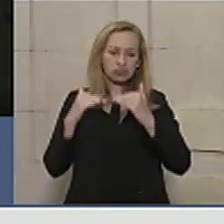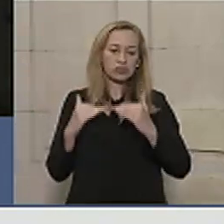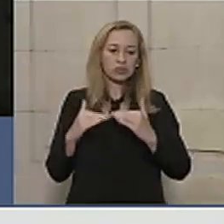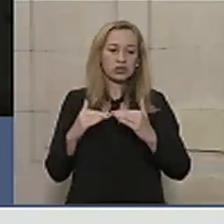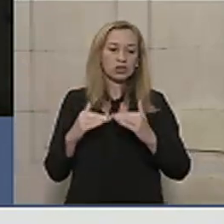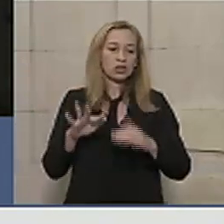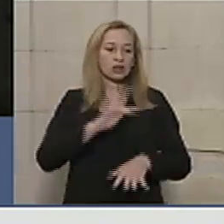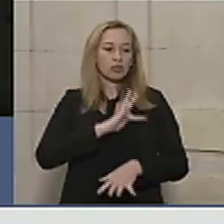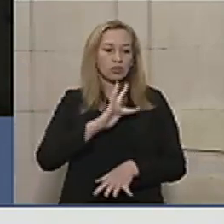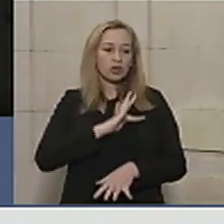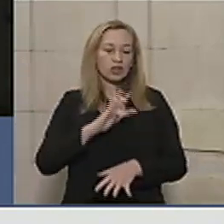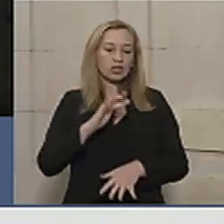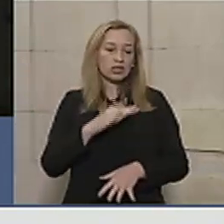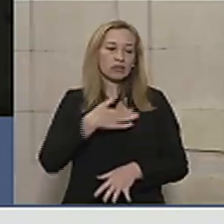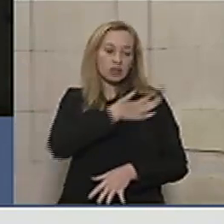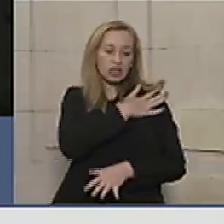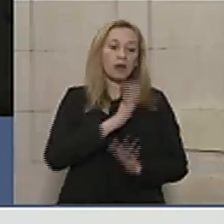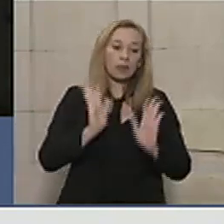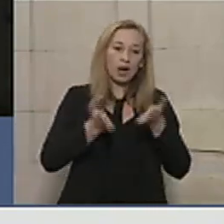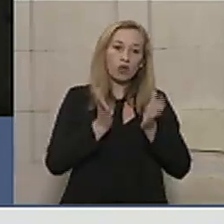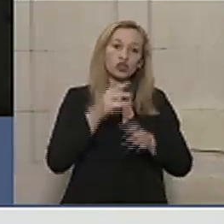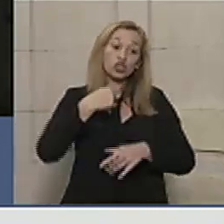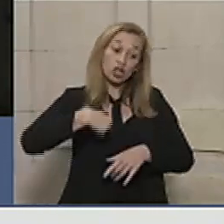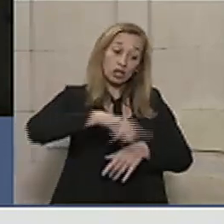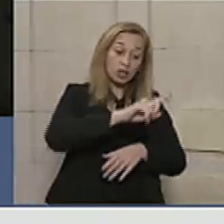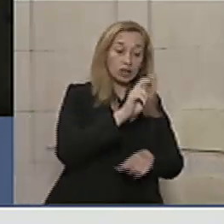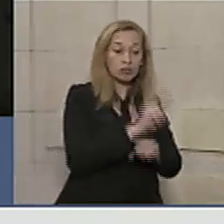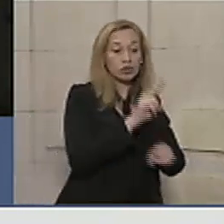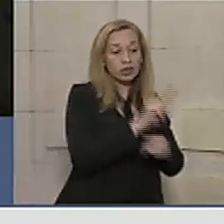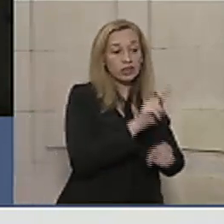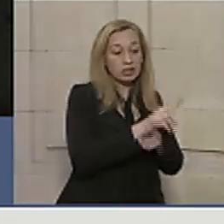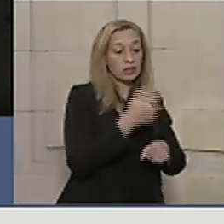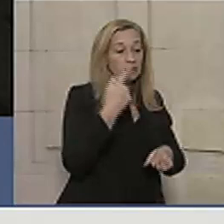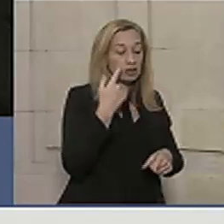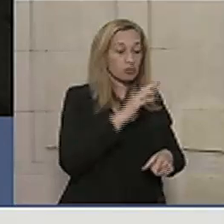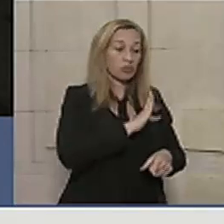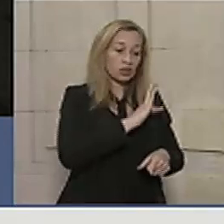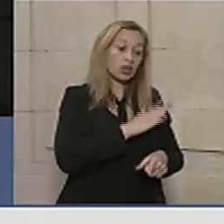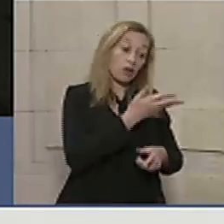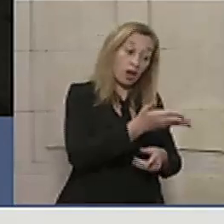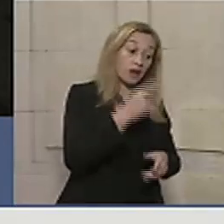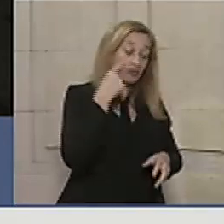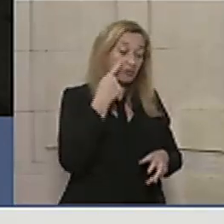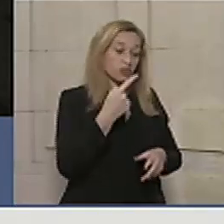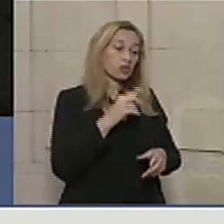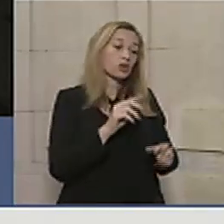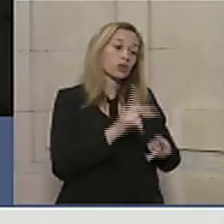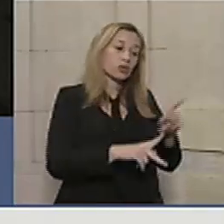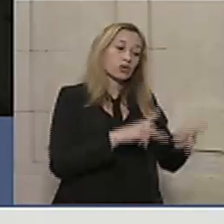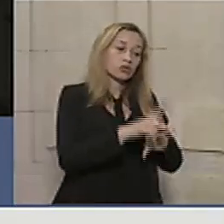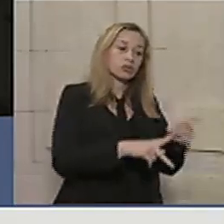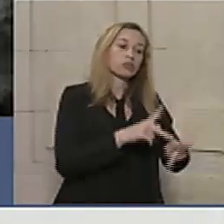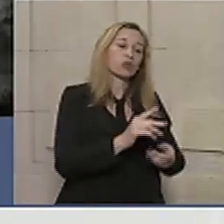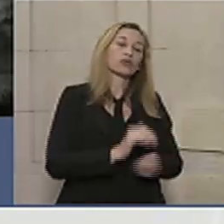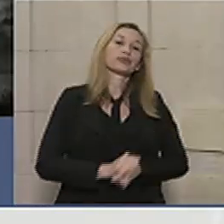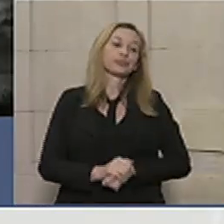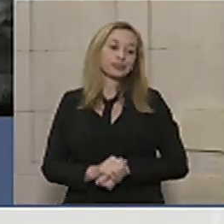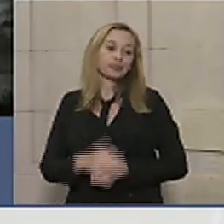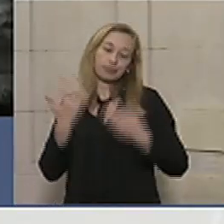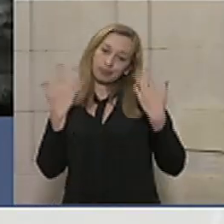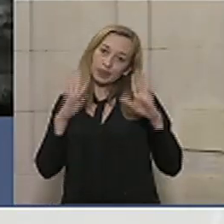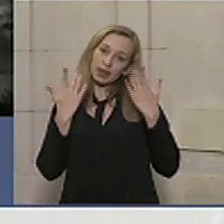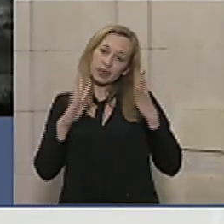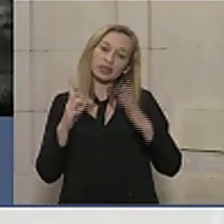para hoje já colocar policiamento no arco metropolitano para dar segurança à população. Obrigado, senhor presidente.